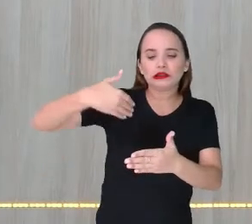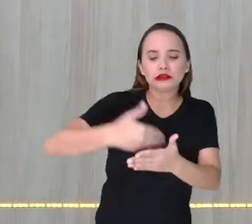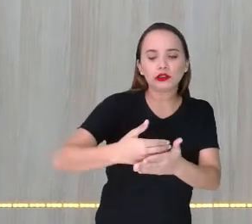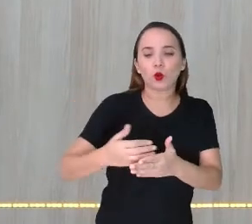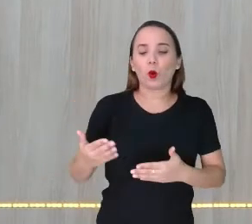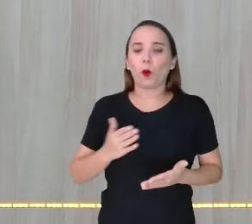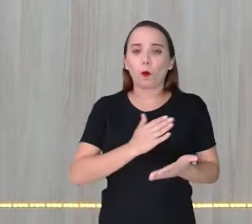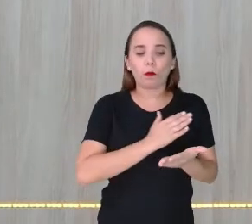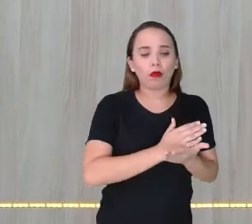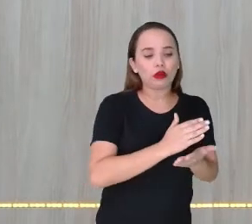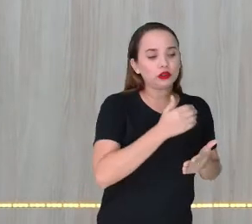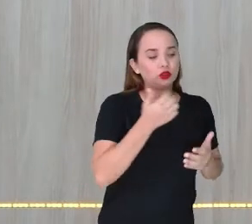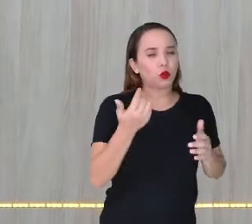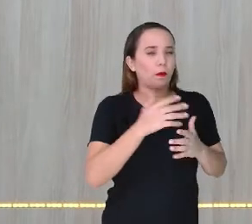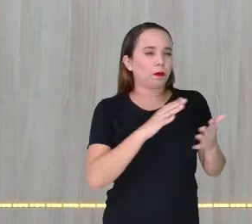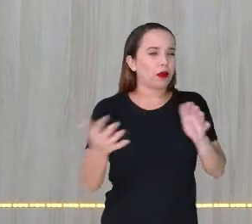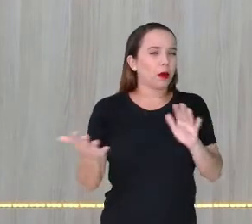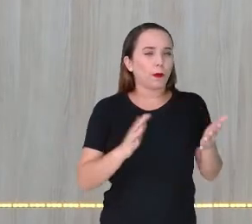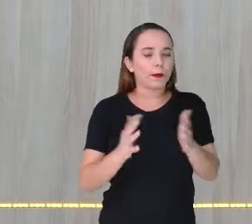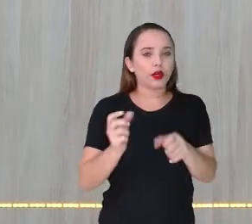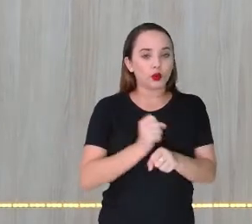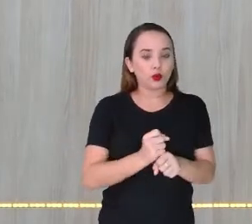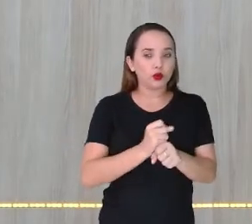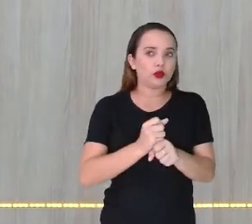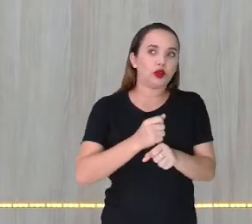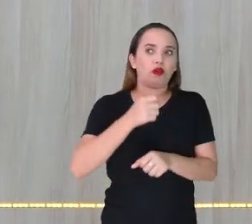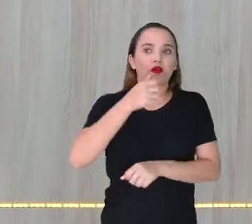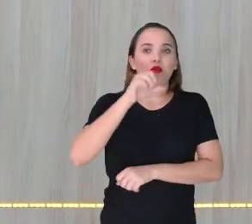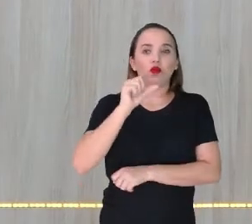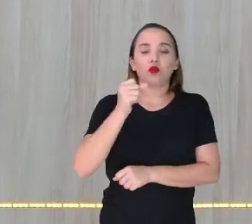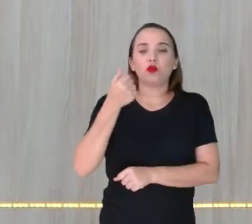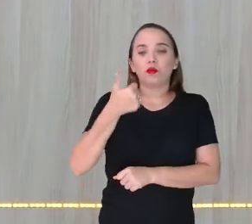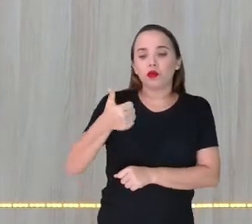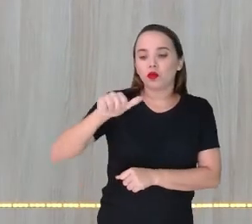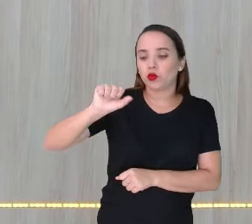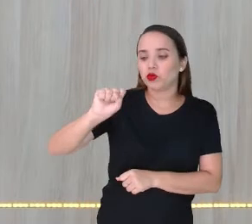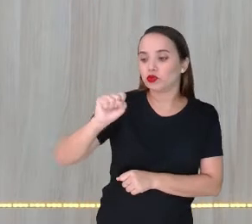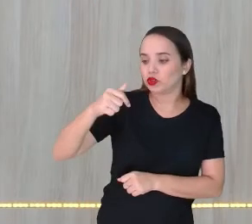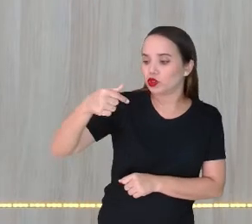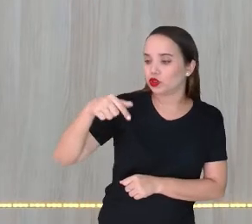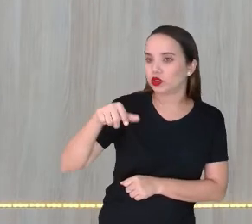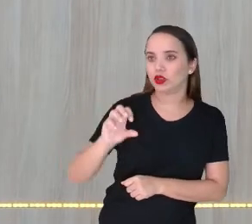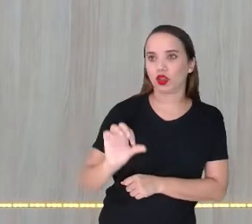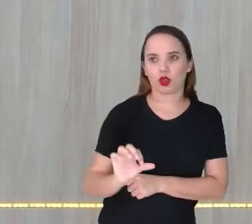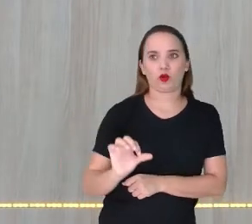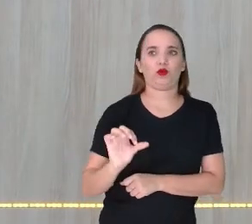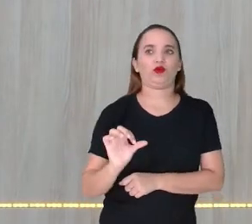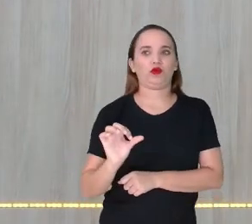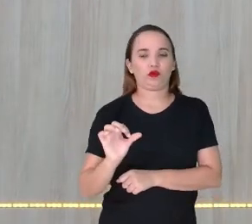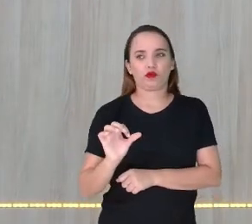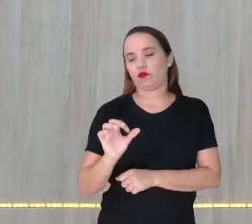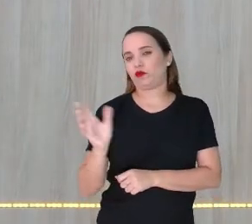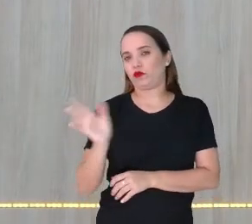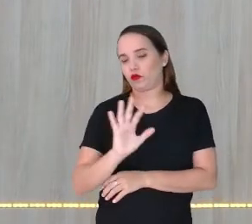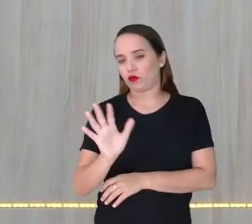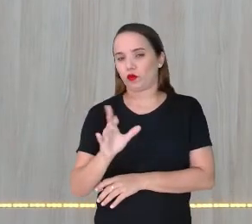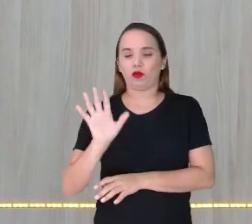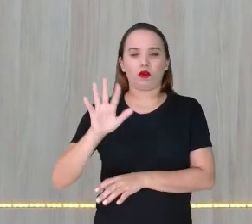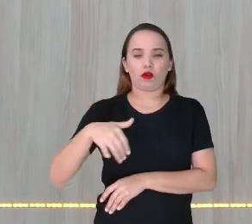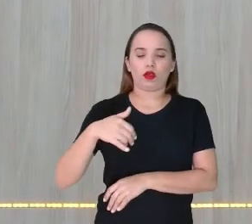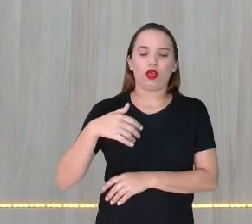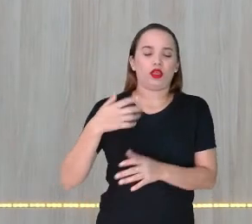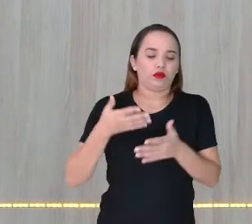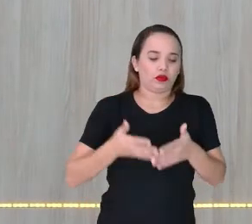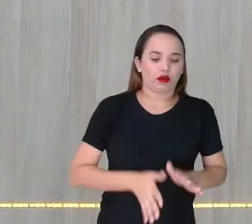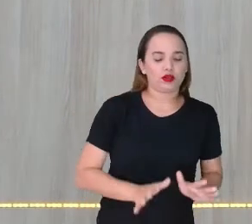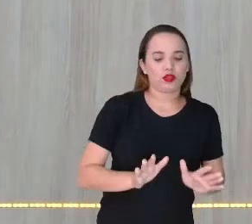1879, da época de 80, né? Então vejam quanto tempo tem. Eu já ia dizer 1879, mas ele não nasceu e já foi